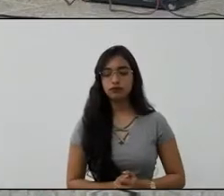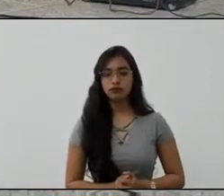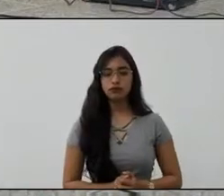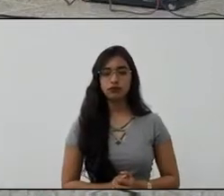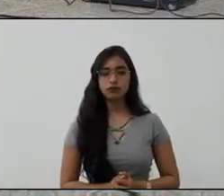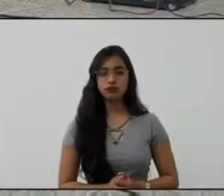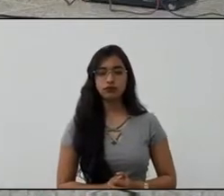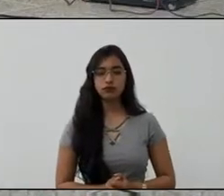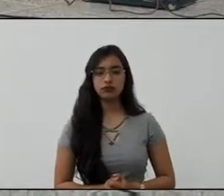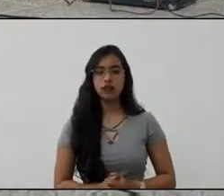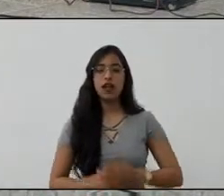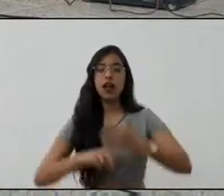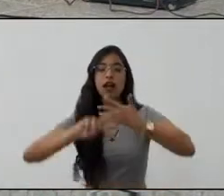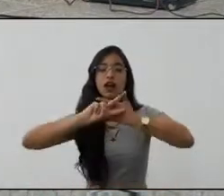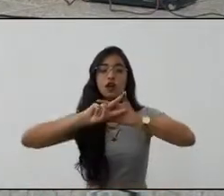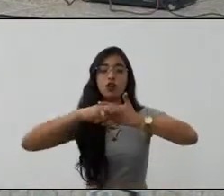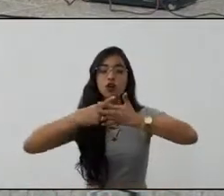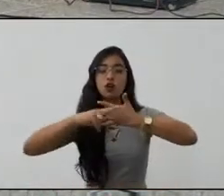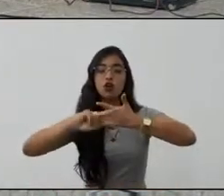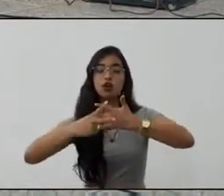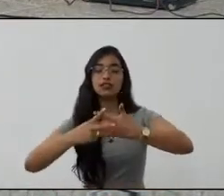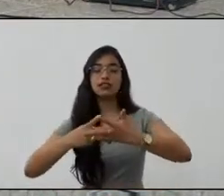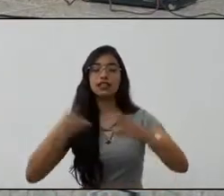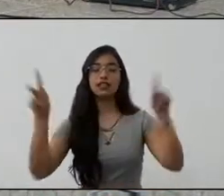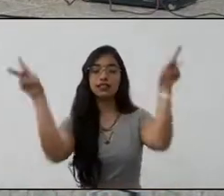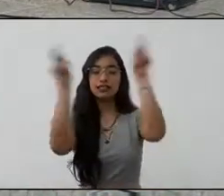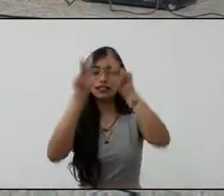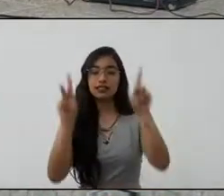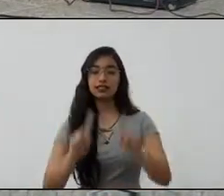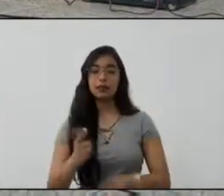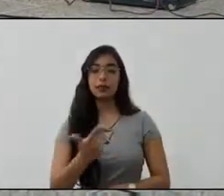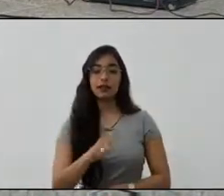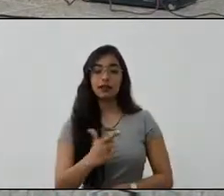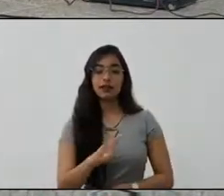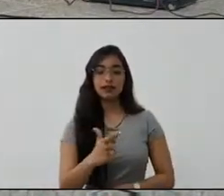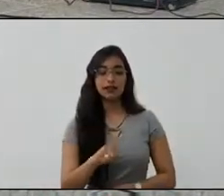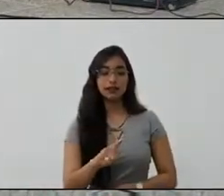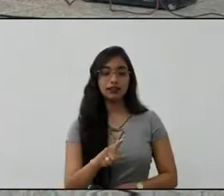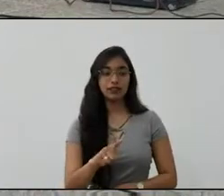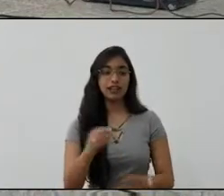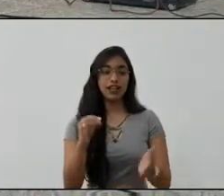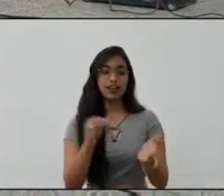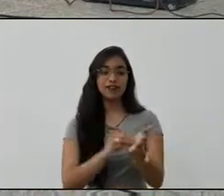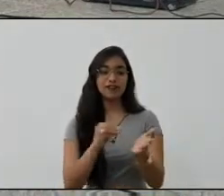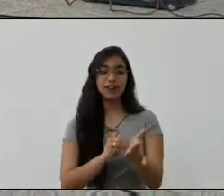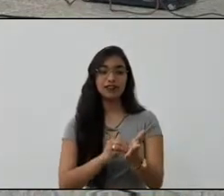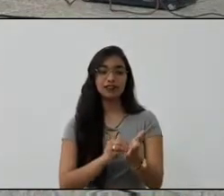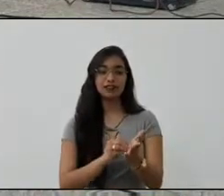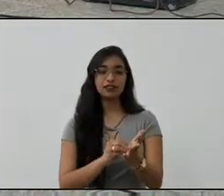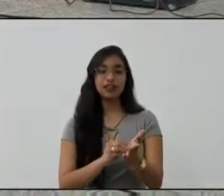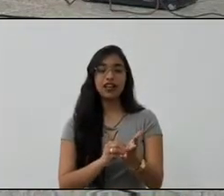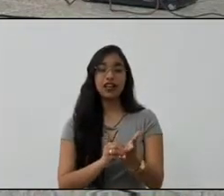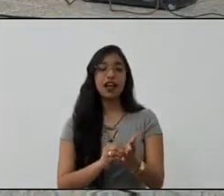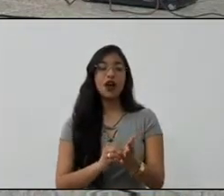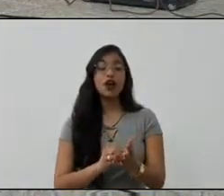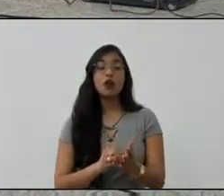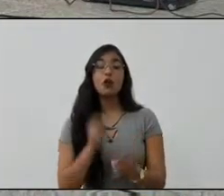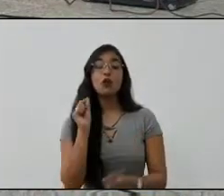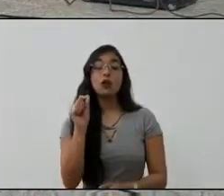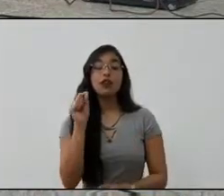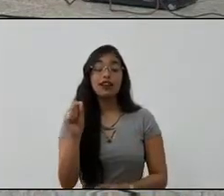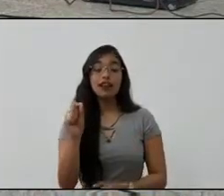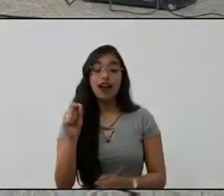Entre as consequências que a falta de paz pode trazer para as pessoas, está a ansiedade.